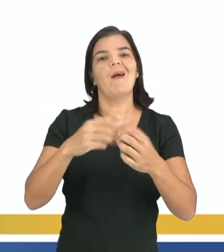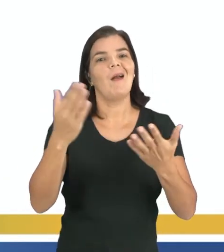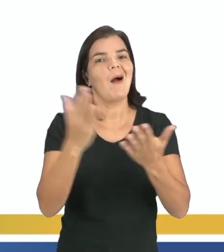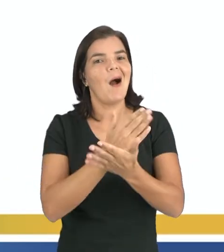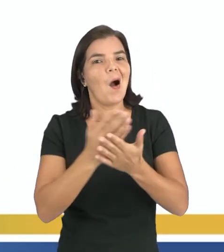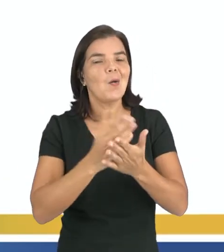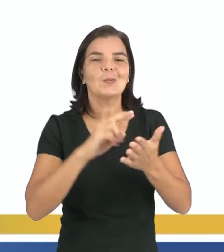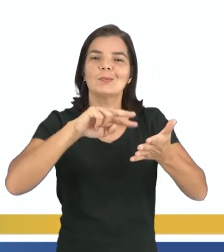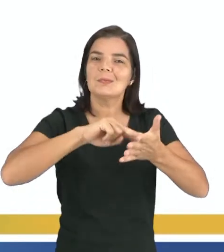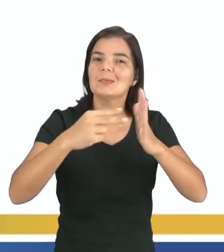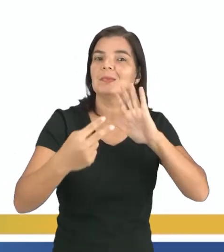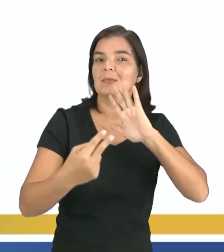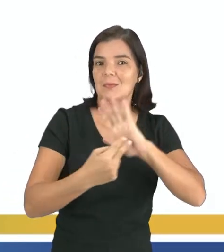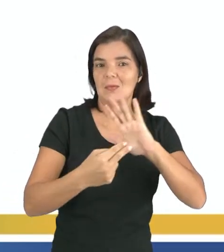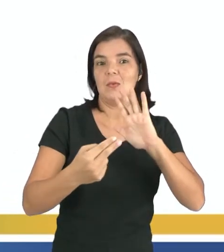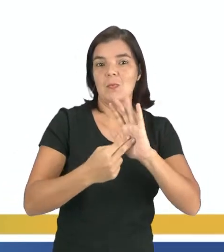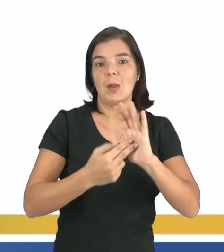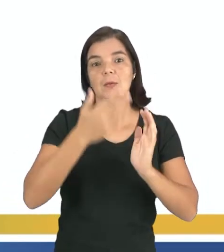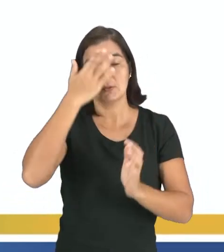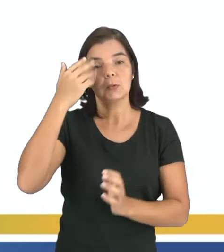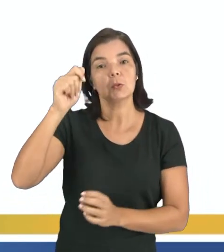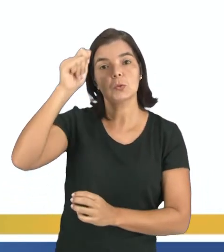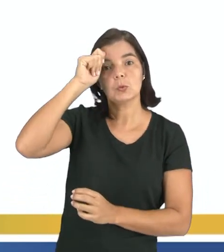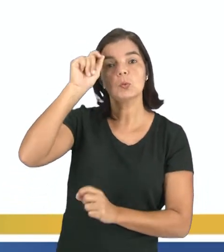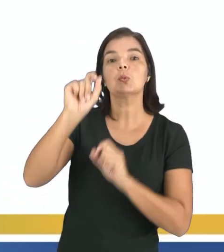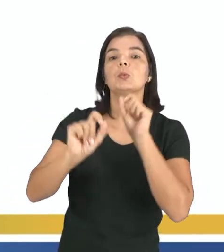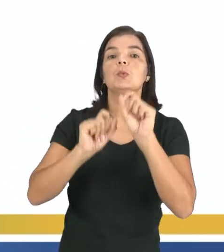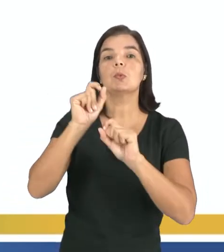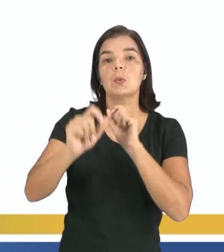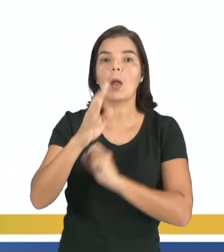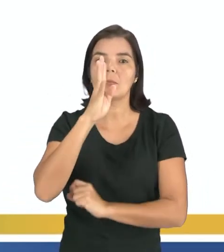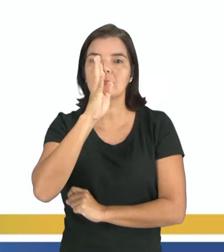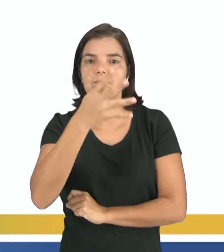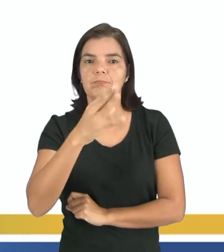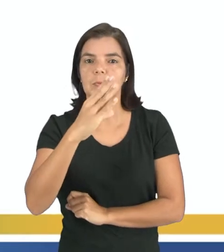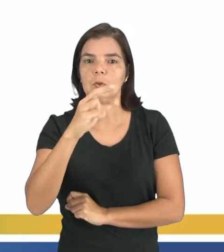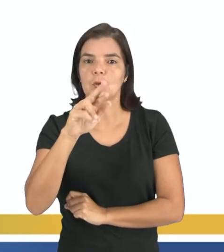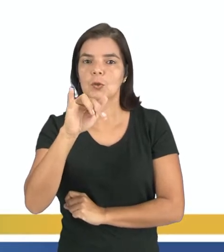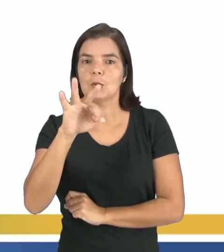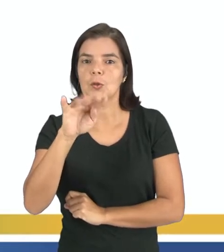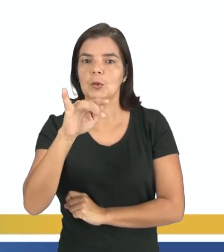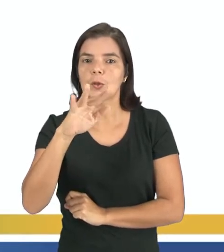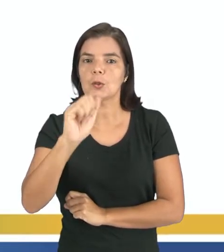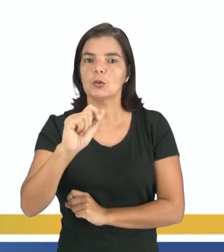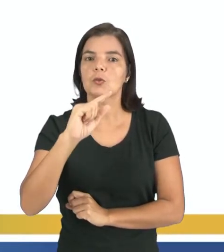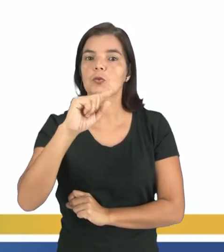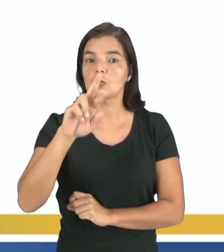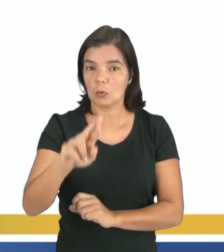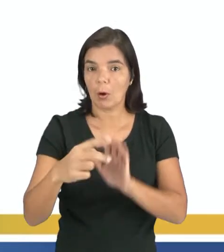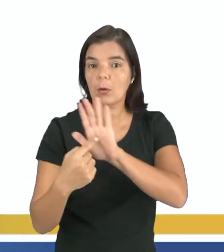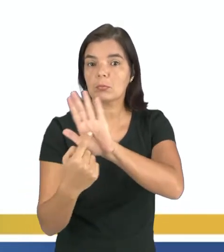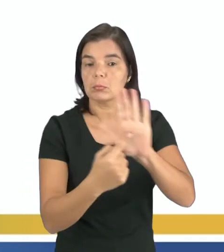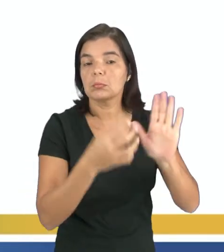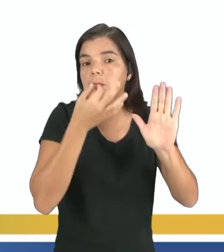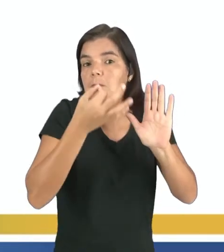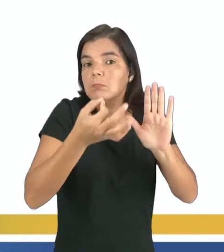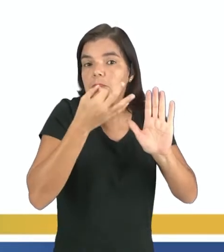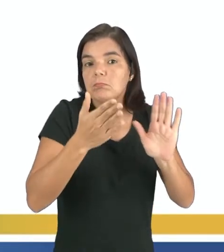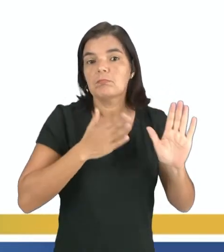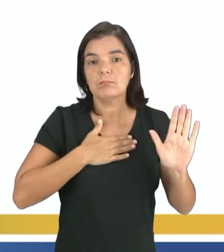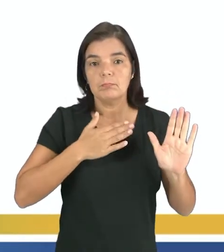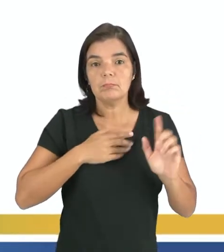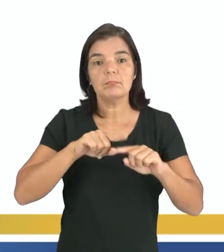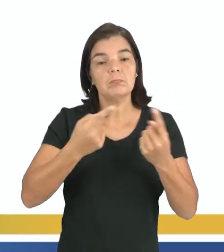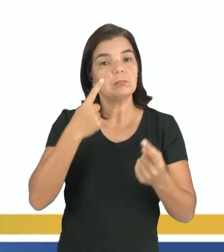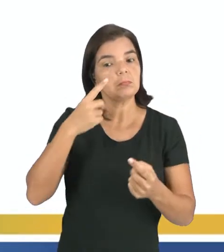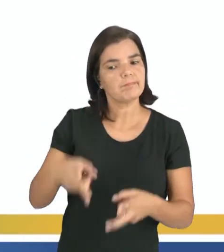alguns significados para esses autores do que seria criticar. Criticar, apresentar esse nosso ponto de vista. E